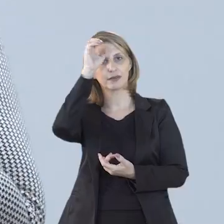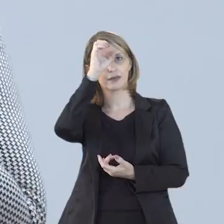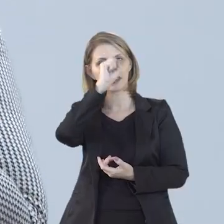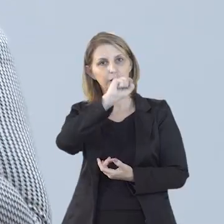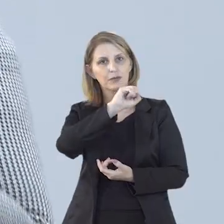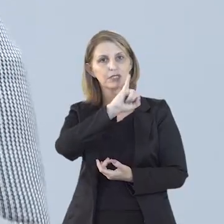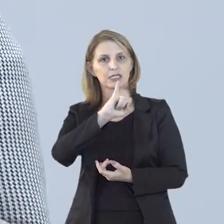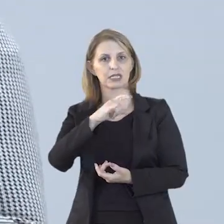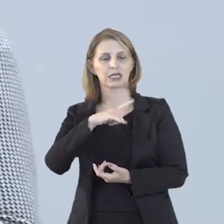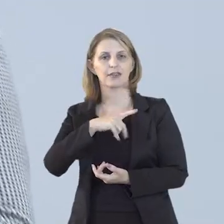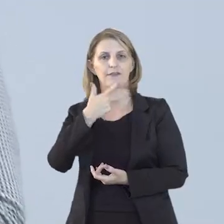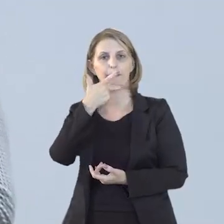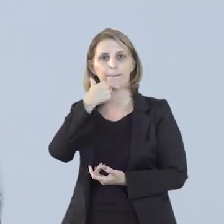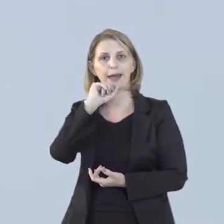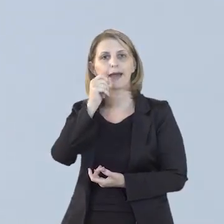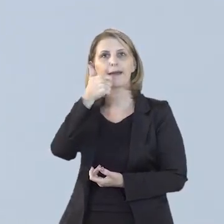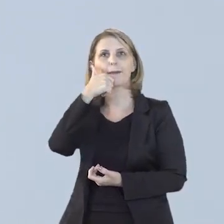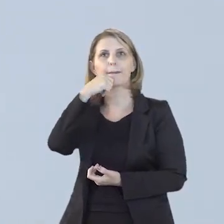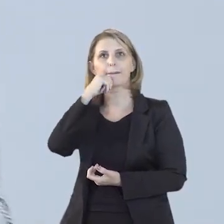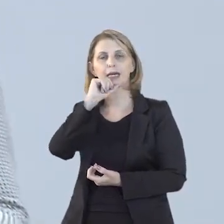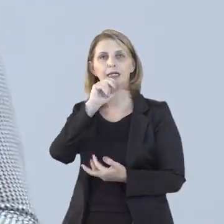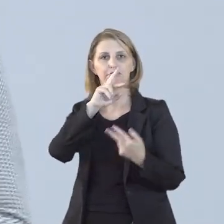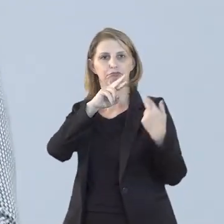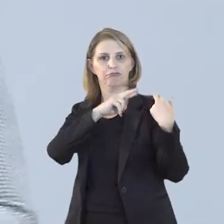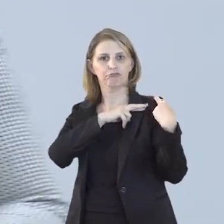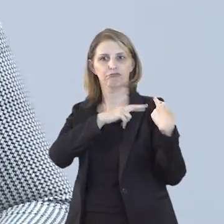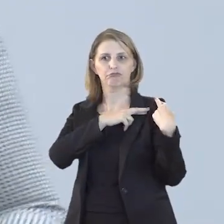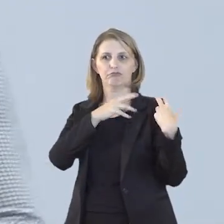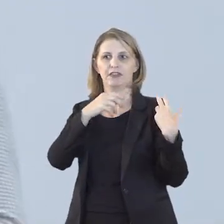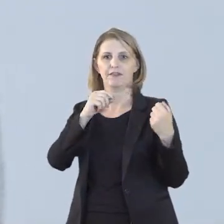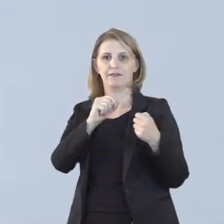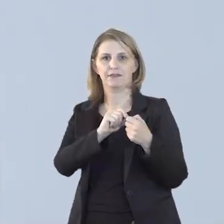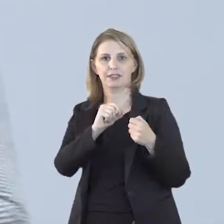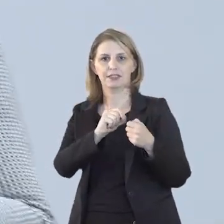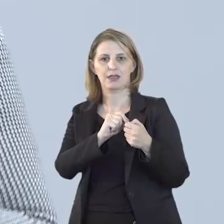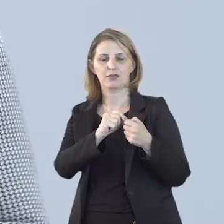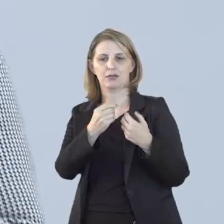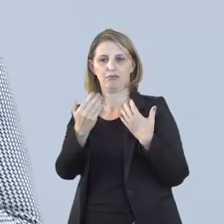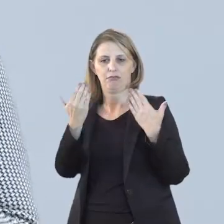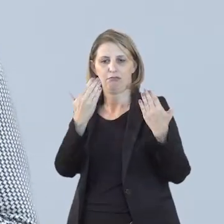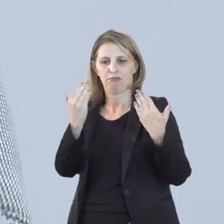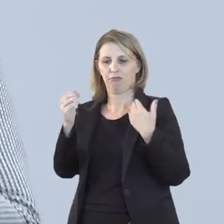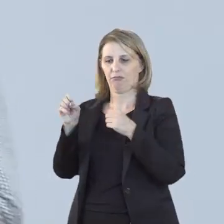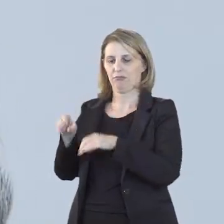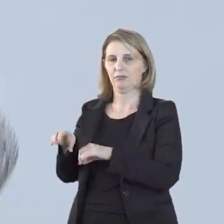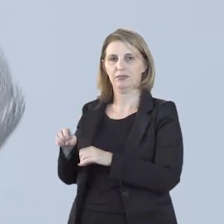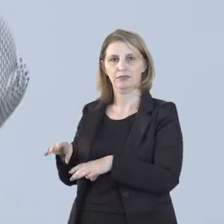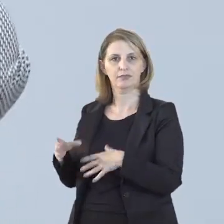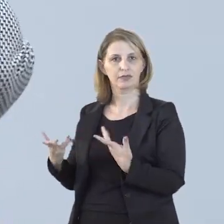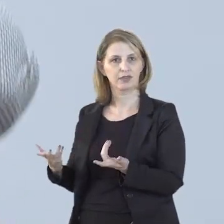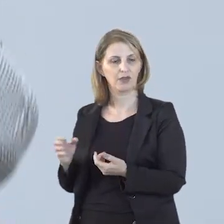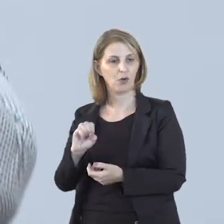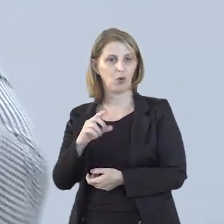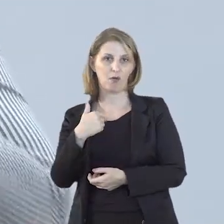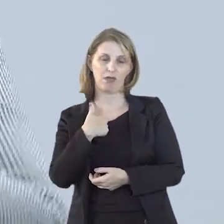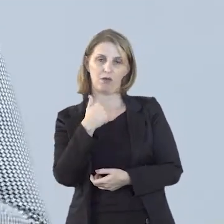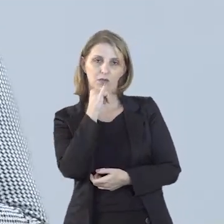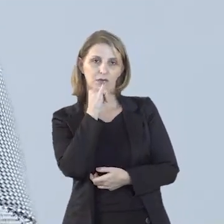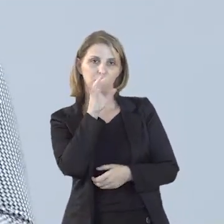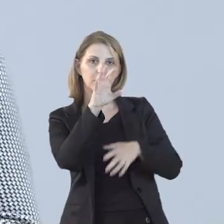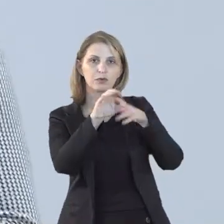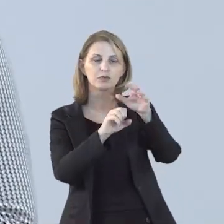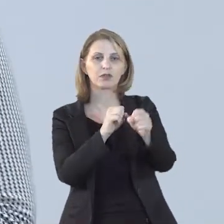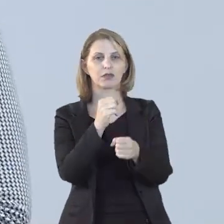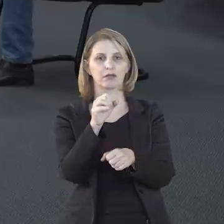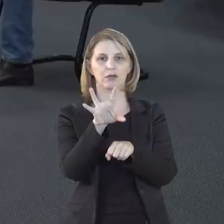né? Aprende a lidar com as emoções quem teve pais já com essa, né, responsáveis que fizeram esse tipo de educação,